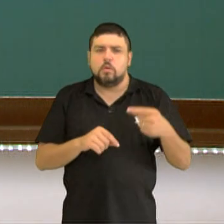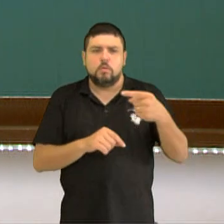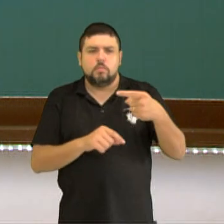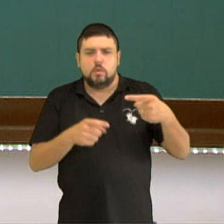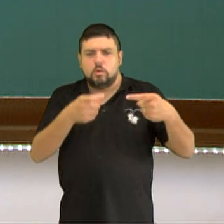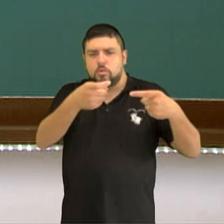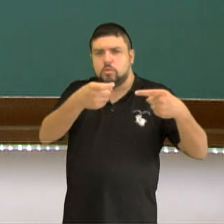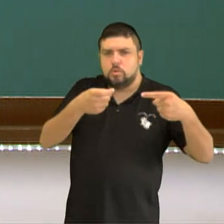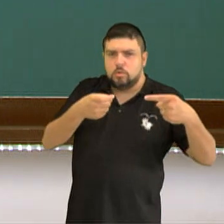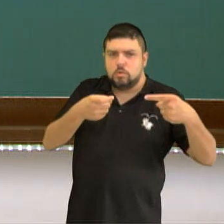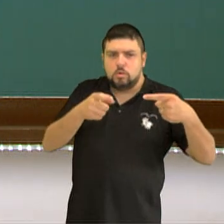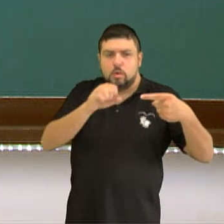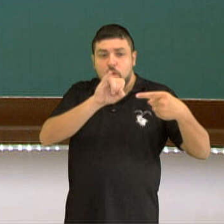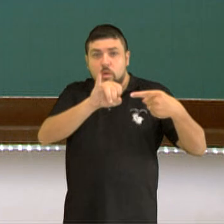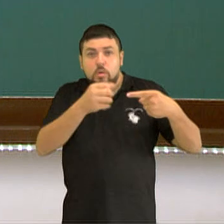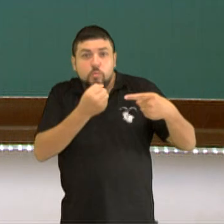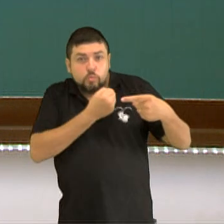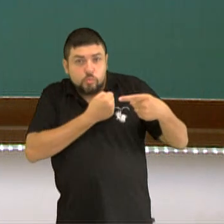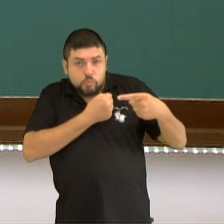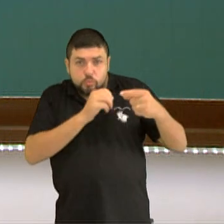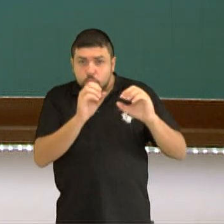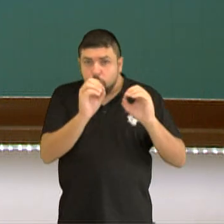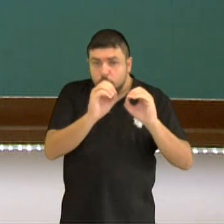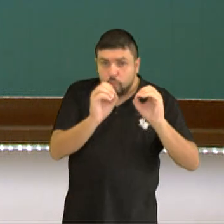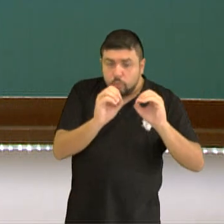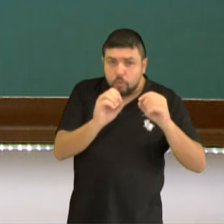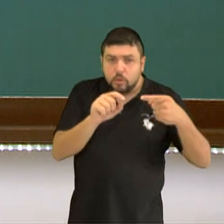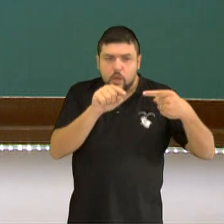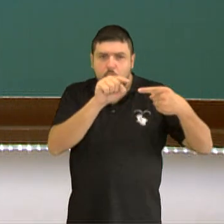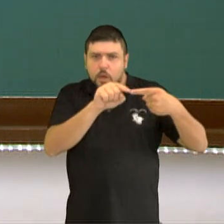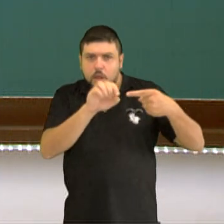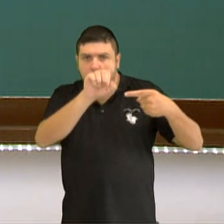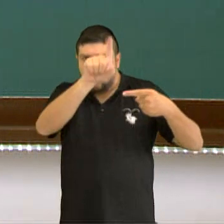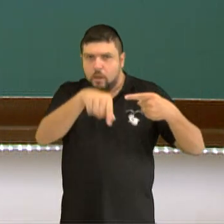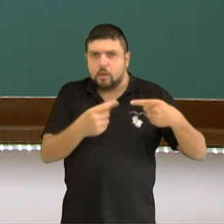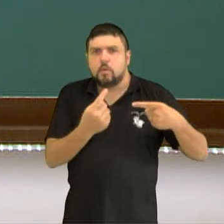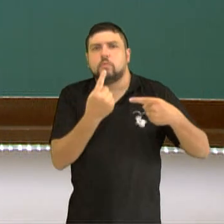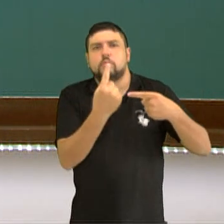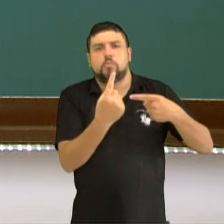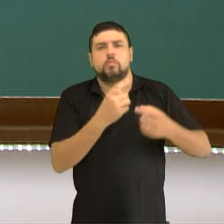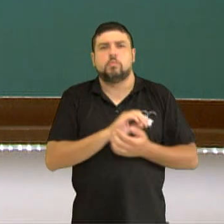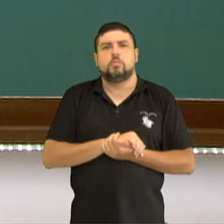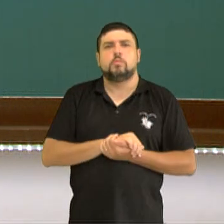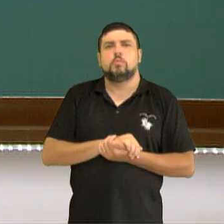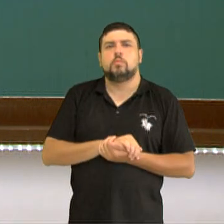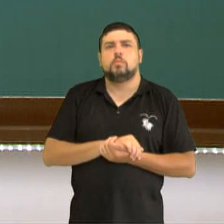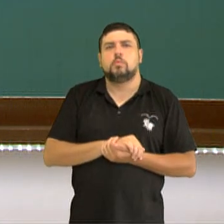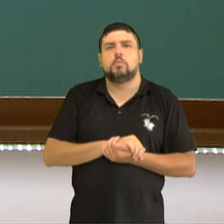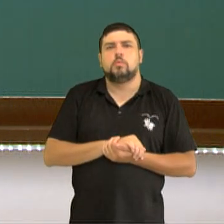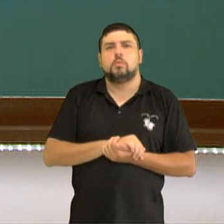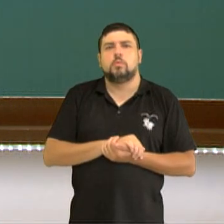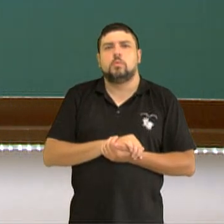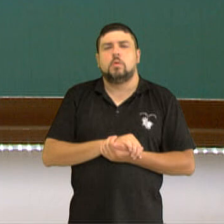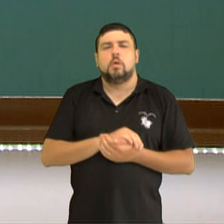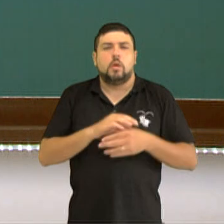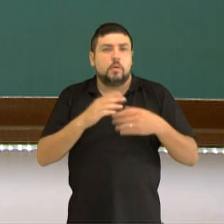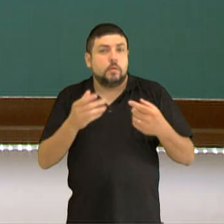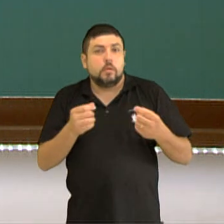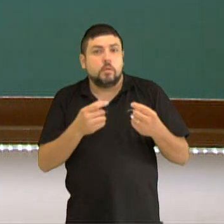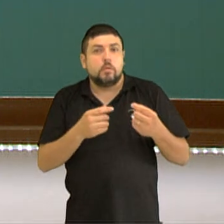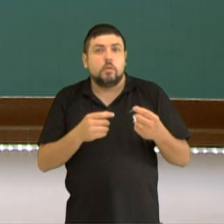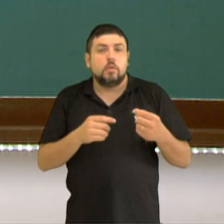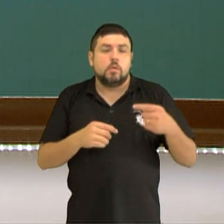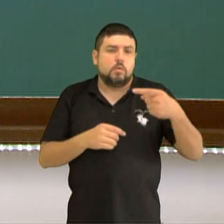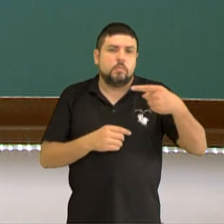Reforço, se o sinal está sozinho aqui com o x, é porque o coeficiente é 1. qualquer valor diferente de 1, ele vai aparecer.